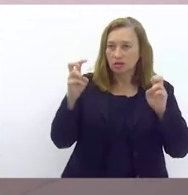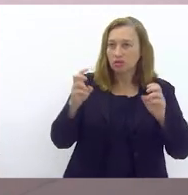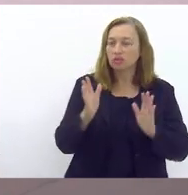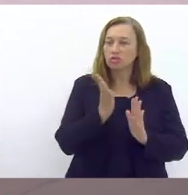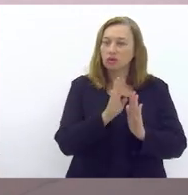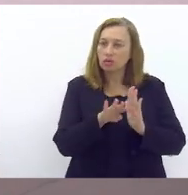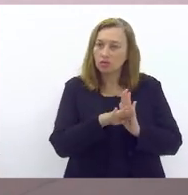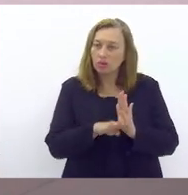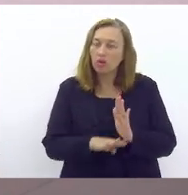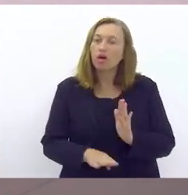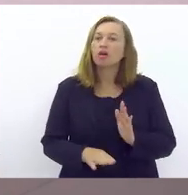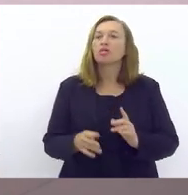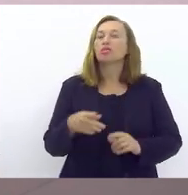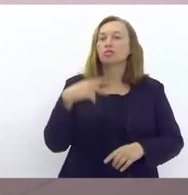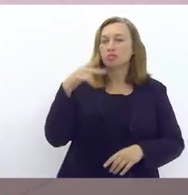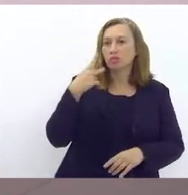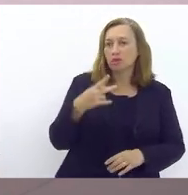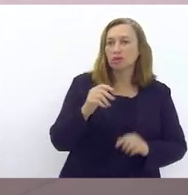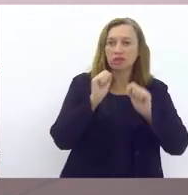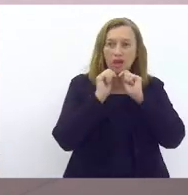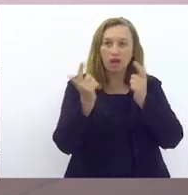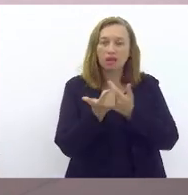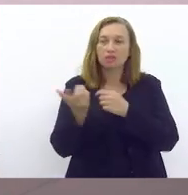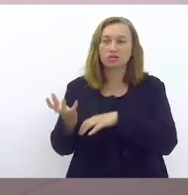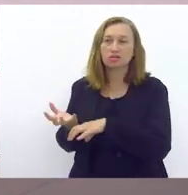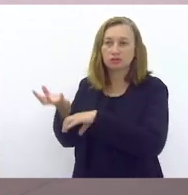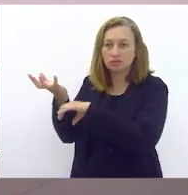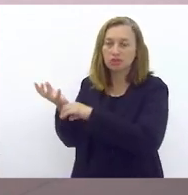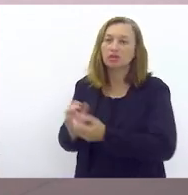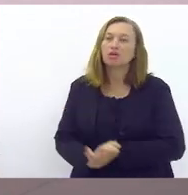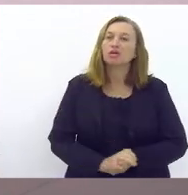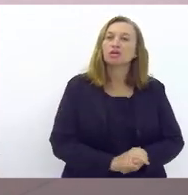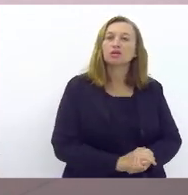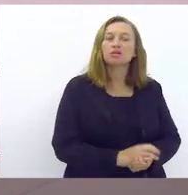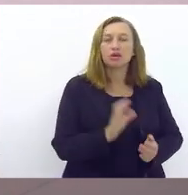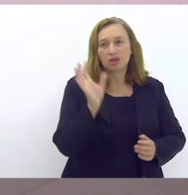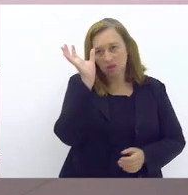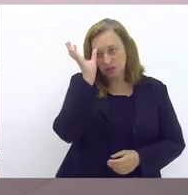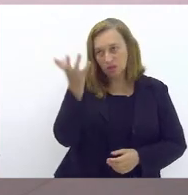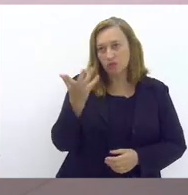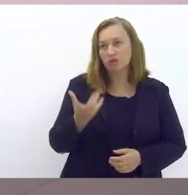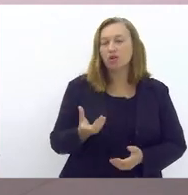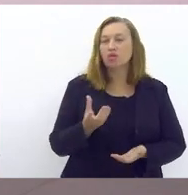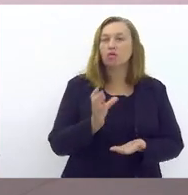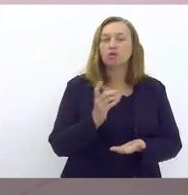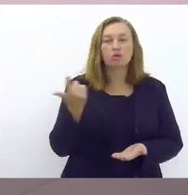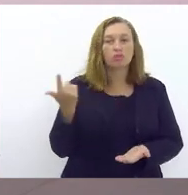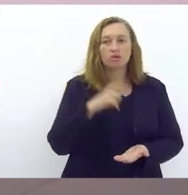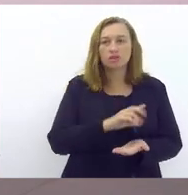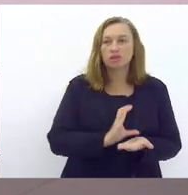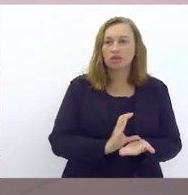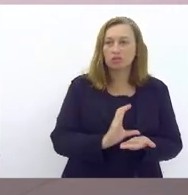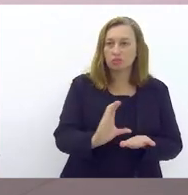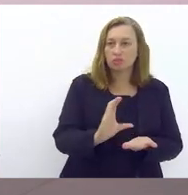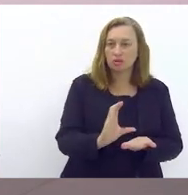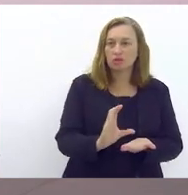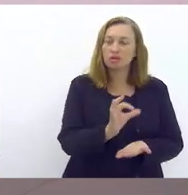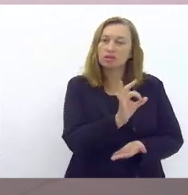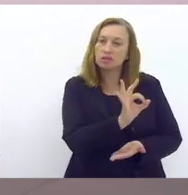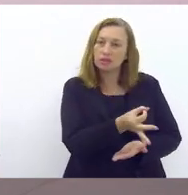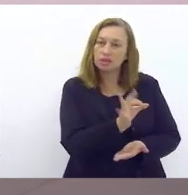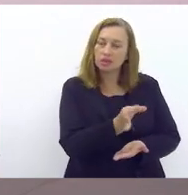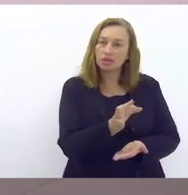política, que tanto a Alerj quanto a Câmara Federal tem que resolver no sentido de arranjar o dinheiro suficiente para a valorização desses professores e